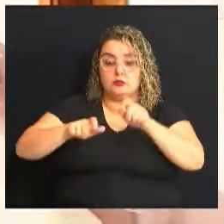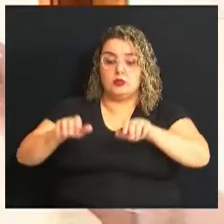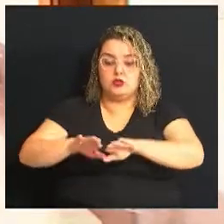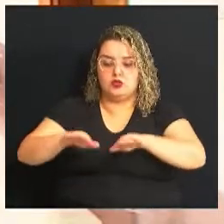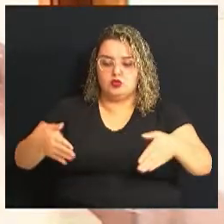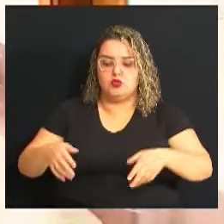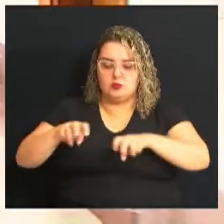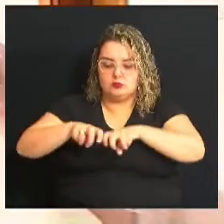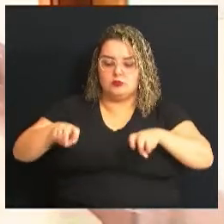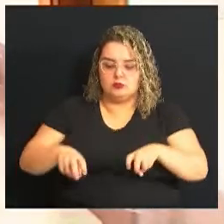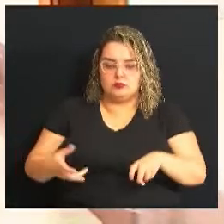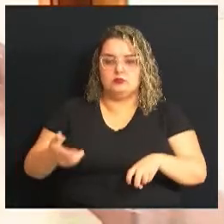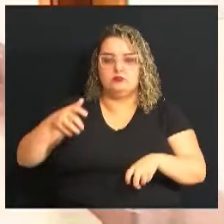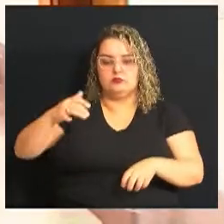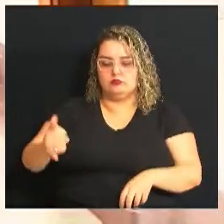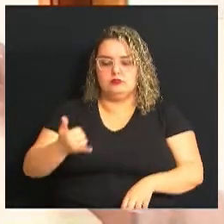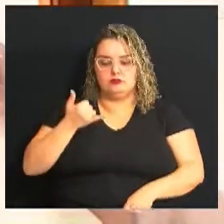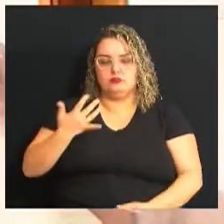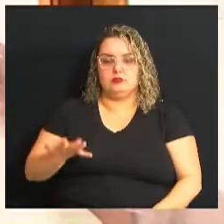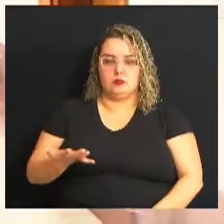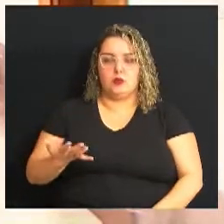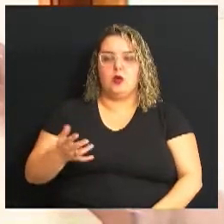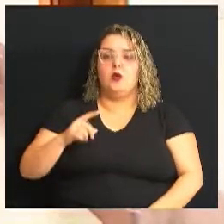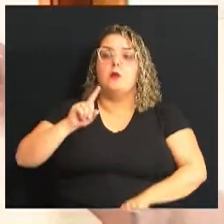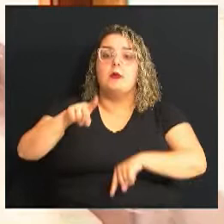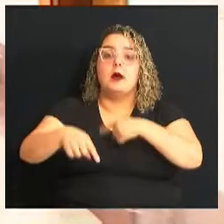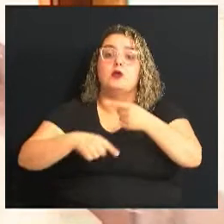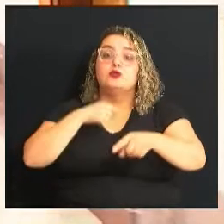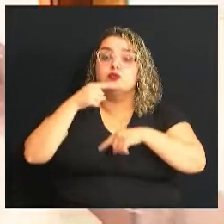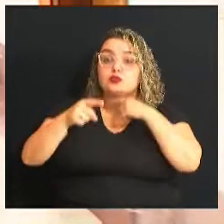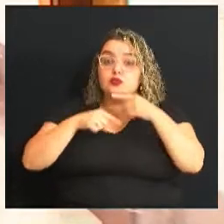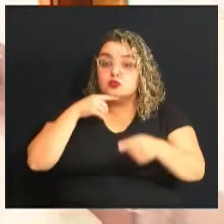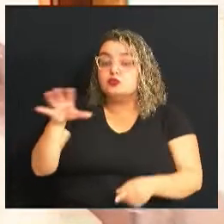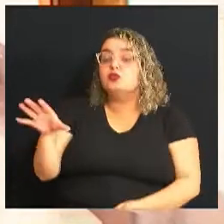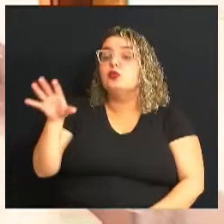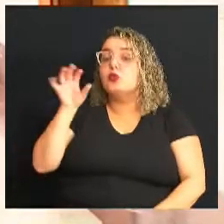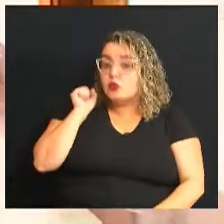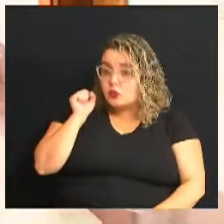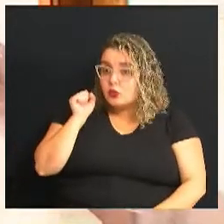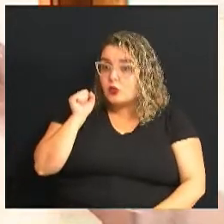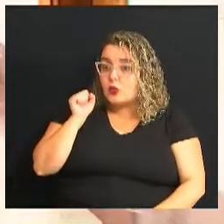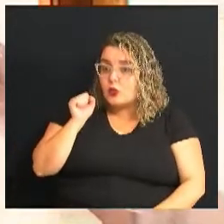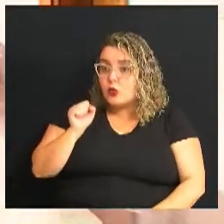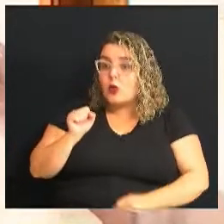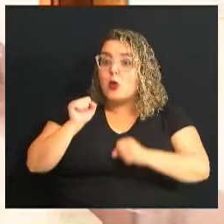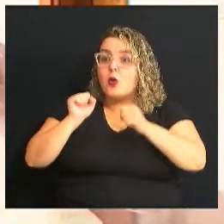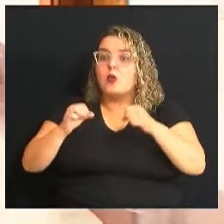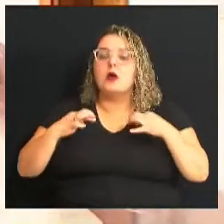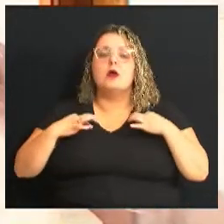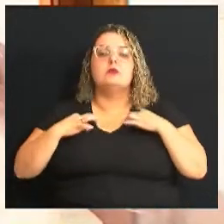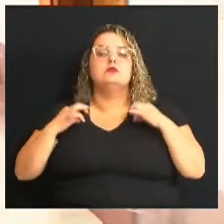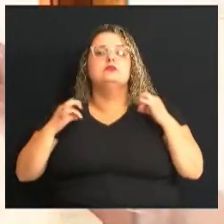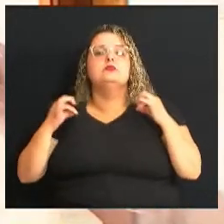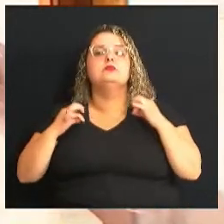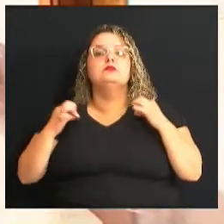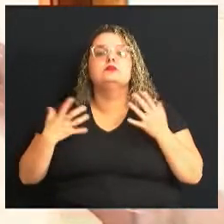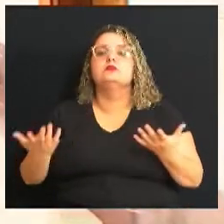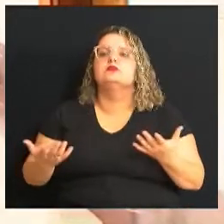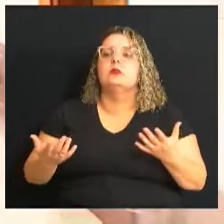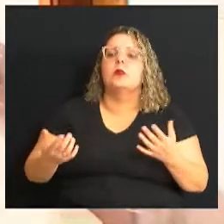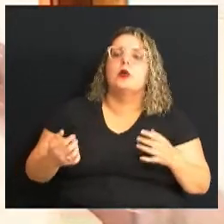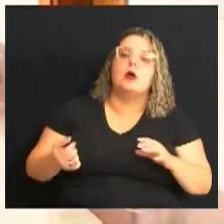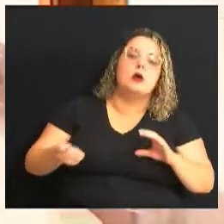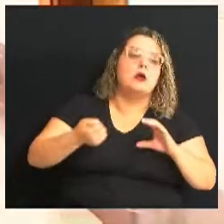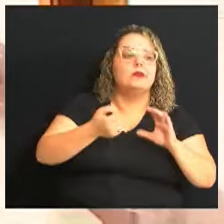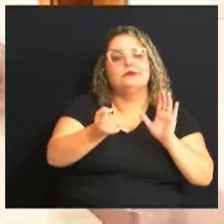também comentar de outra dúvida que a gente costuma ouvir bastante, que é a respeito, posso usar uma roupa que caracterize isso ou